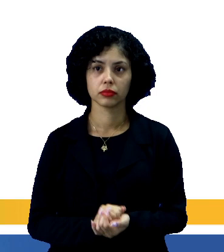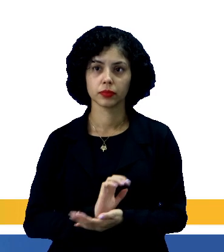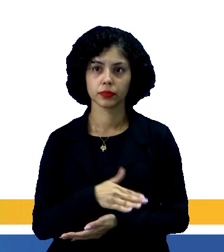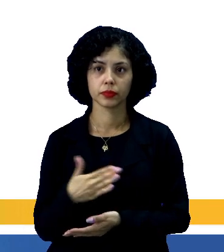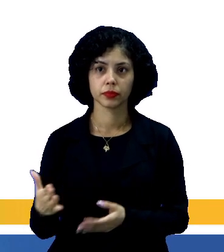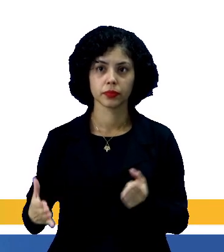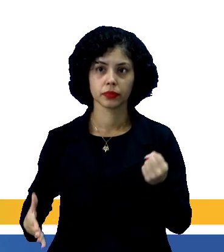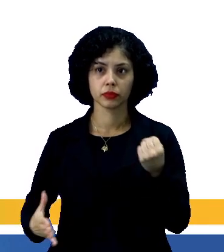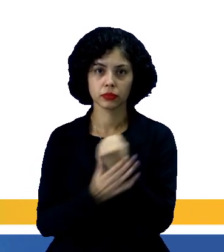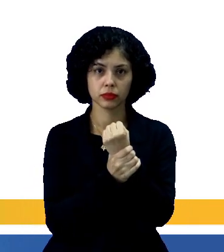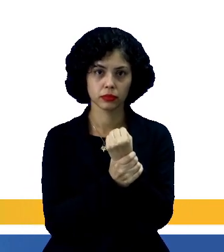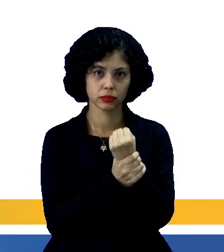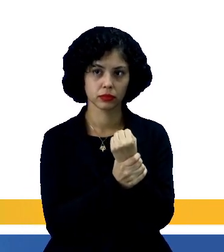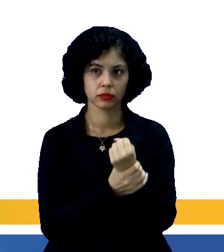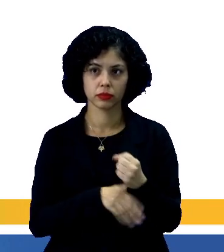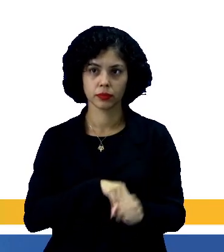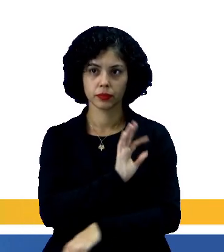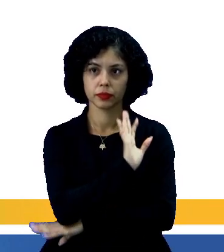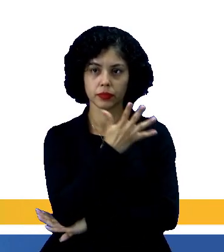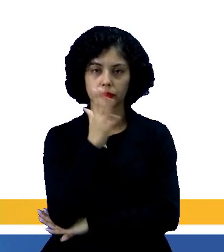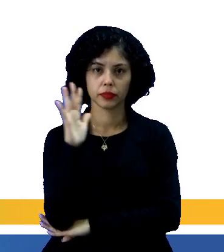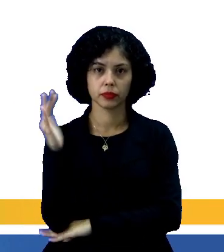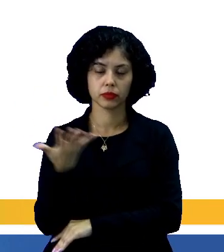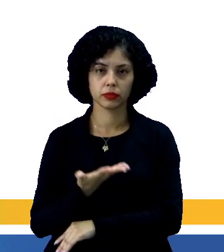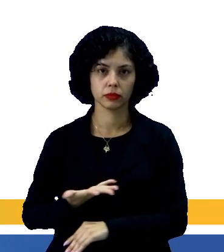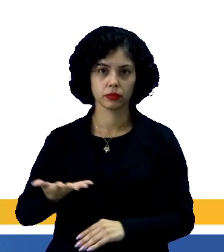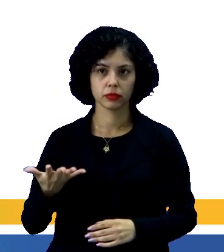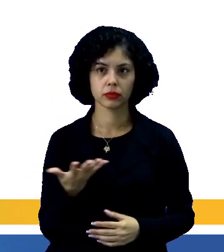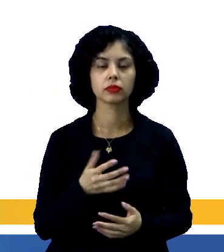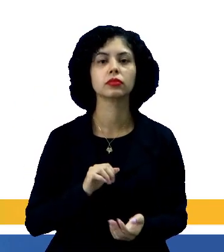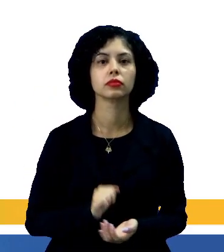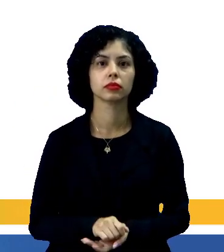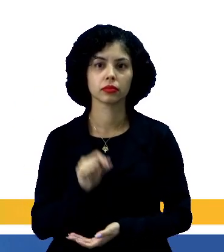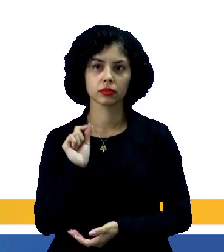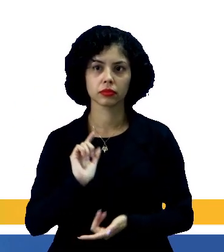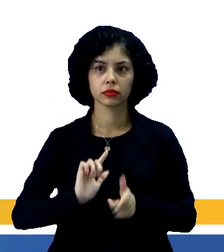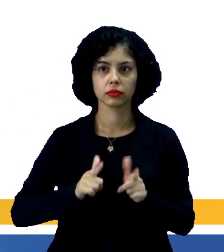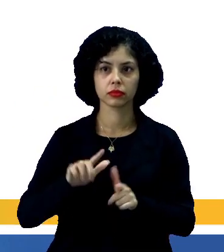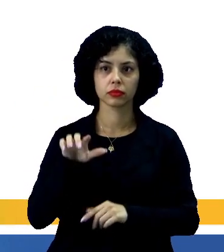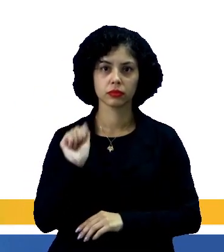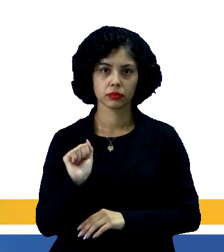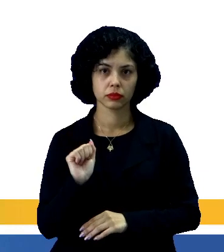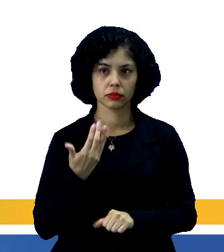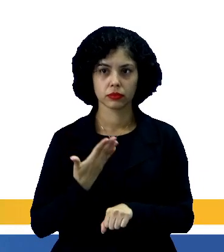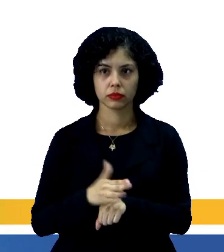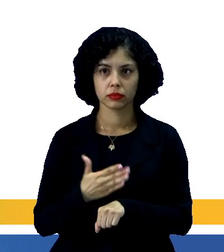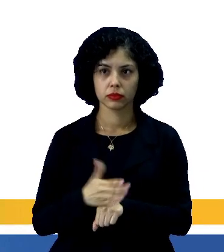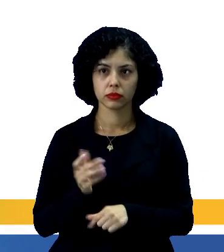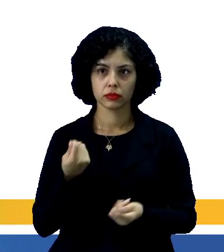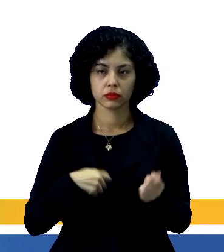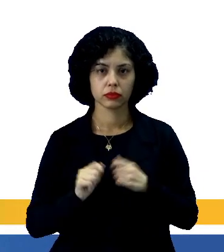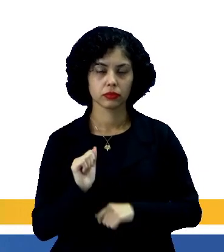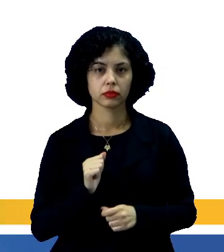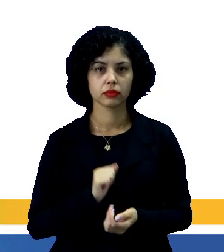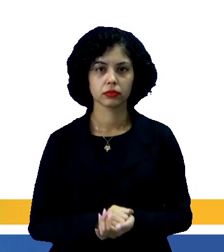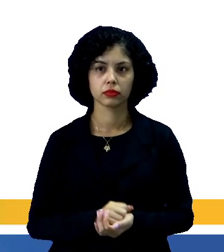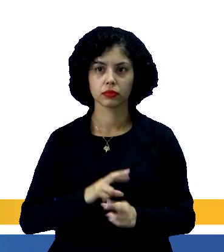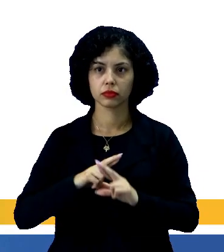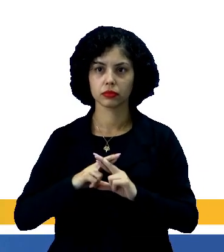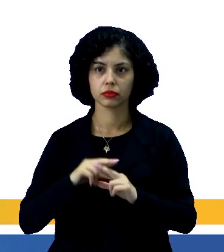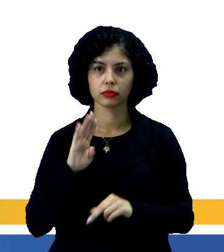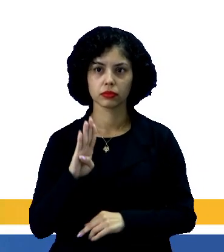quanto à proteção do meio ambiente está baseada na letra A, prática econômica